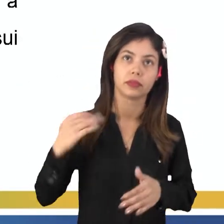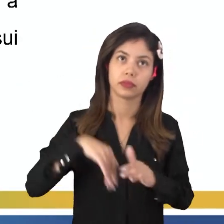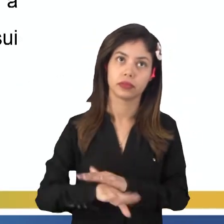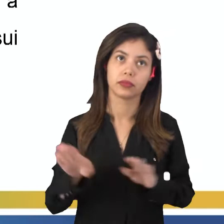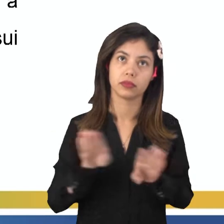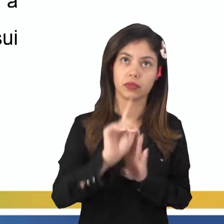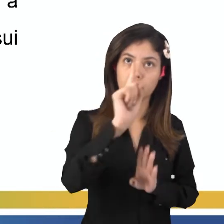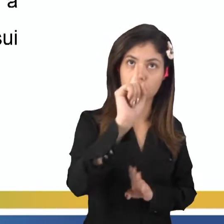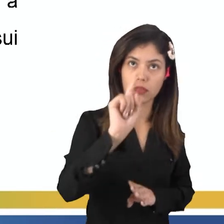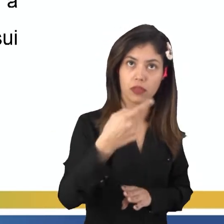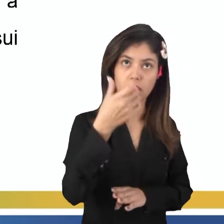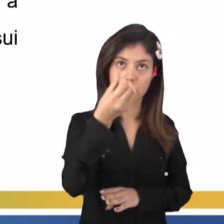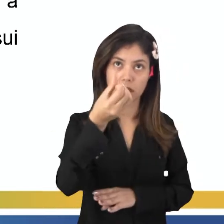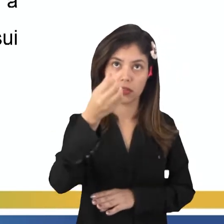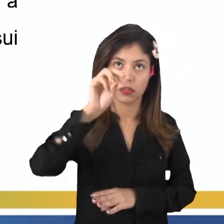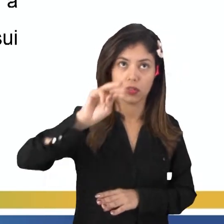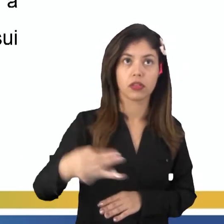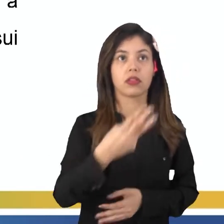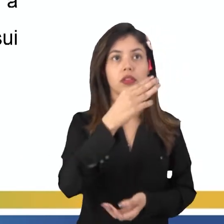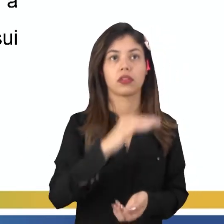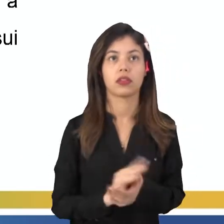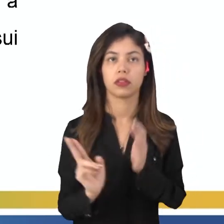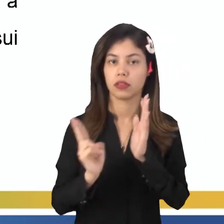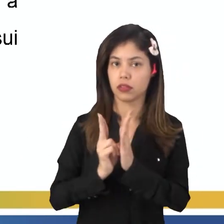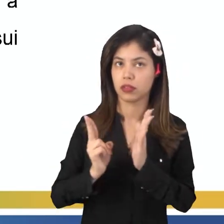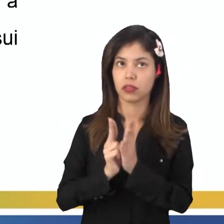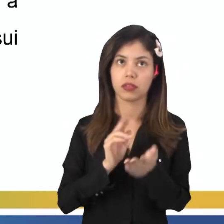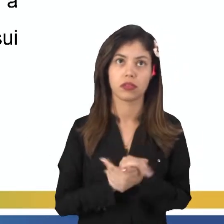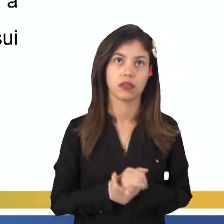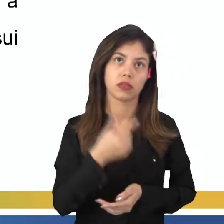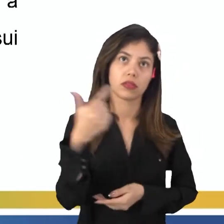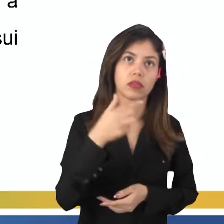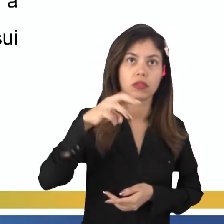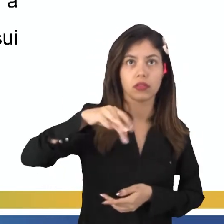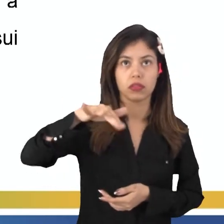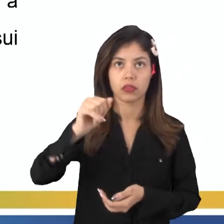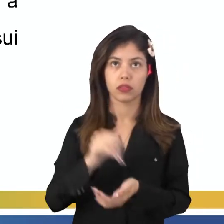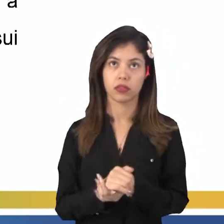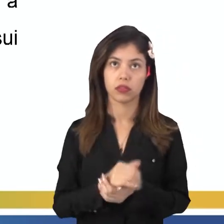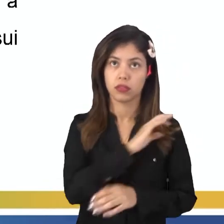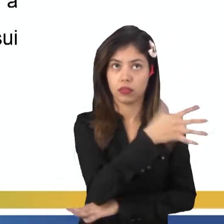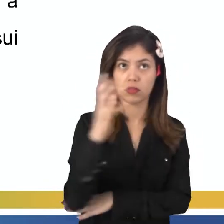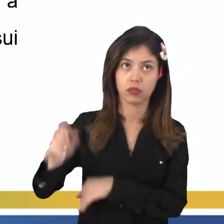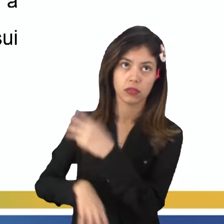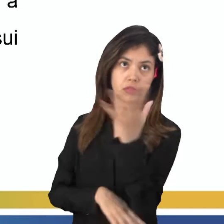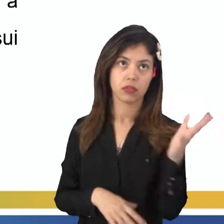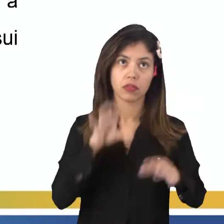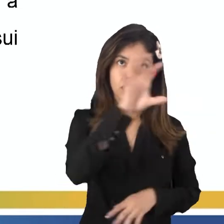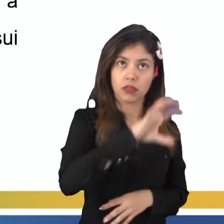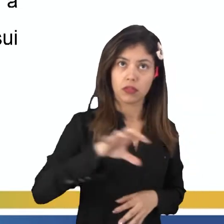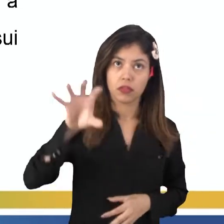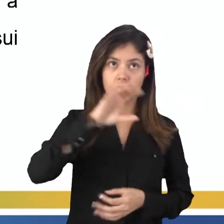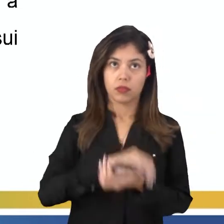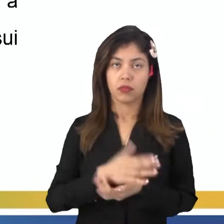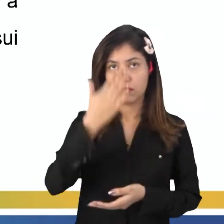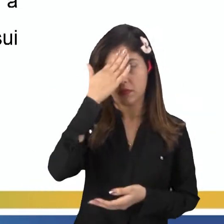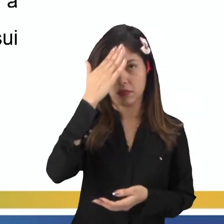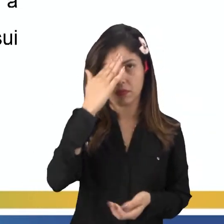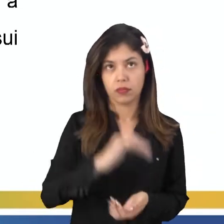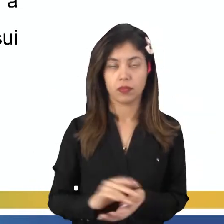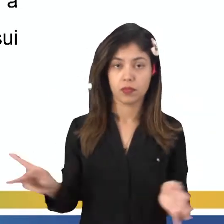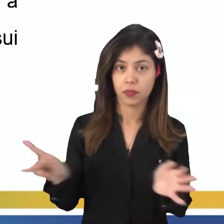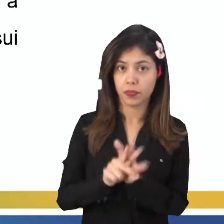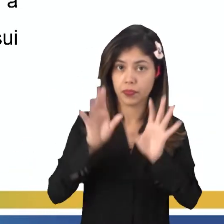incluindo cerca de 1,6 milhões de indígenas. Segundo o Ministério do Meio Ambiente, a região compreendida por